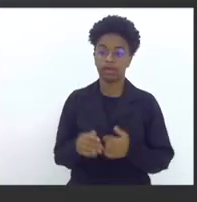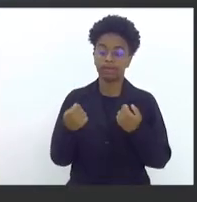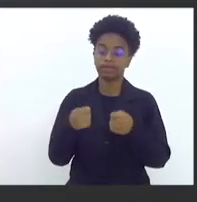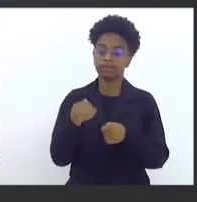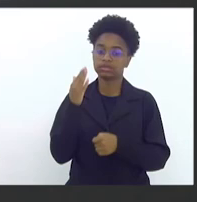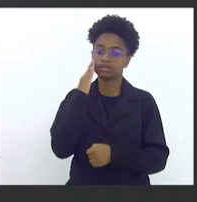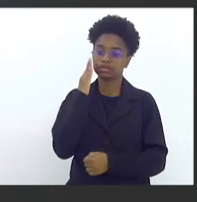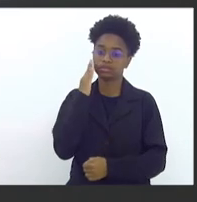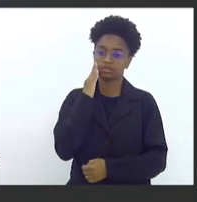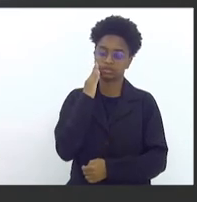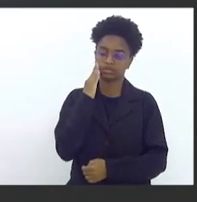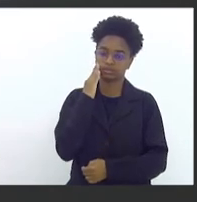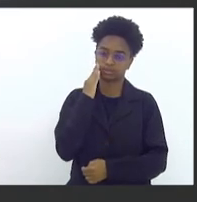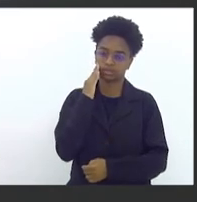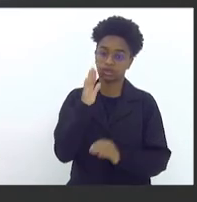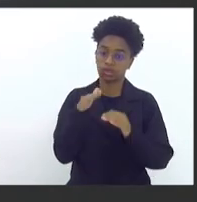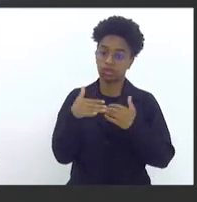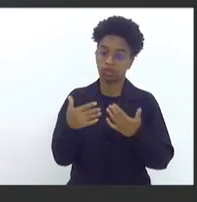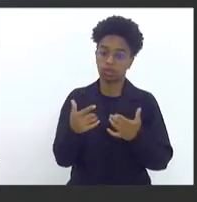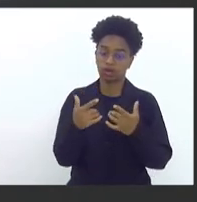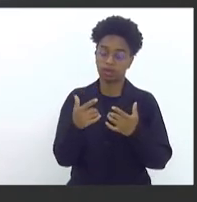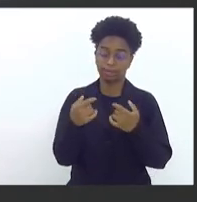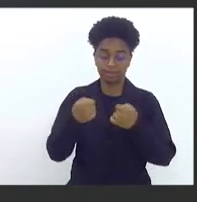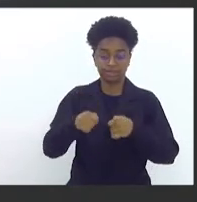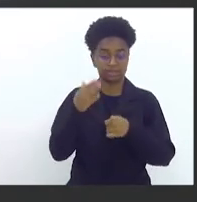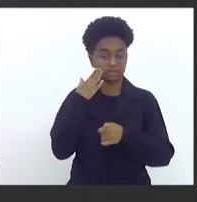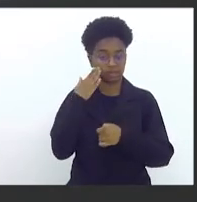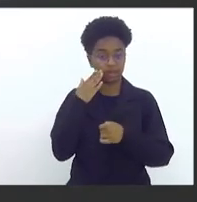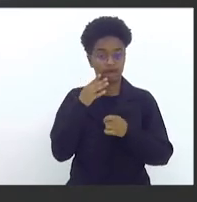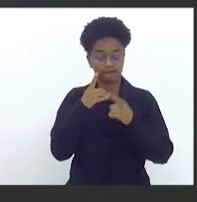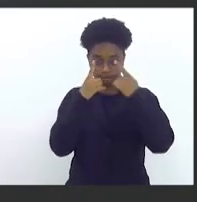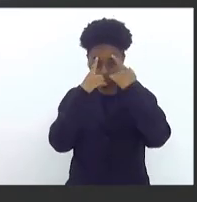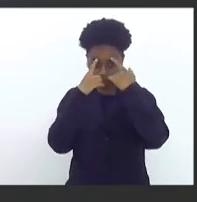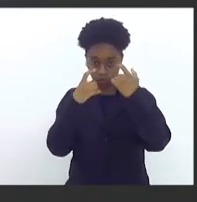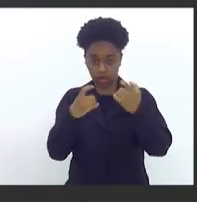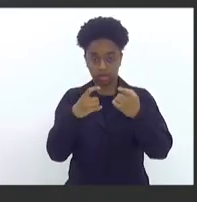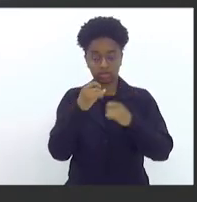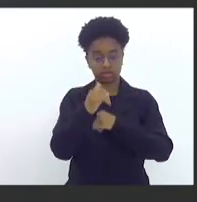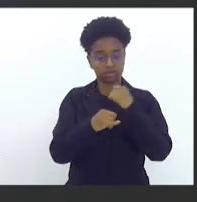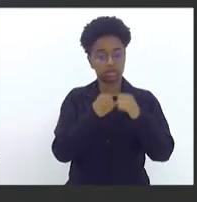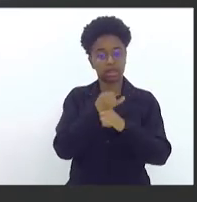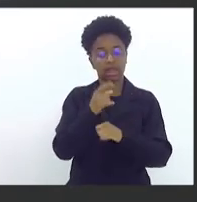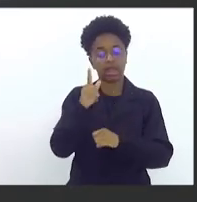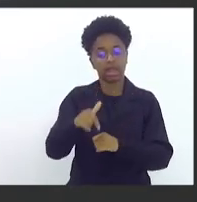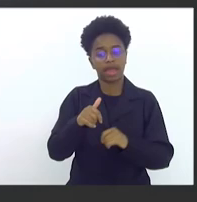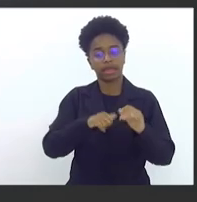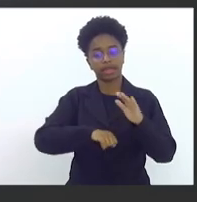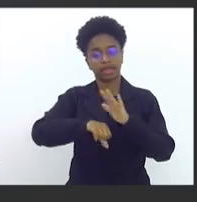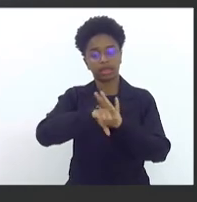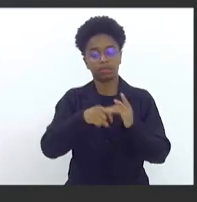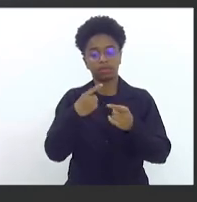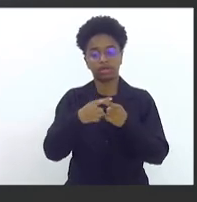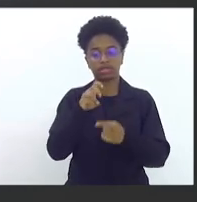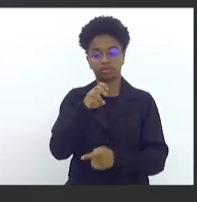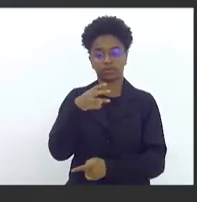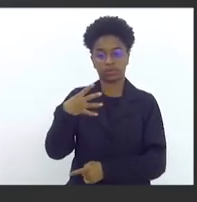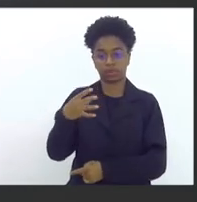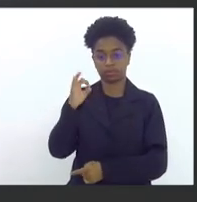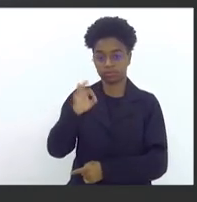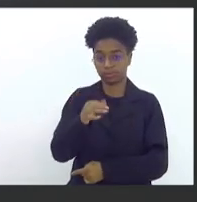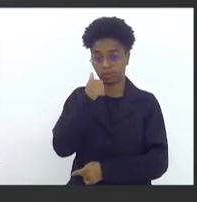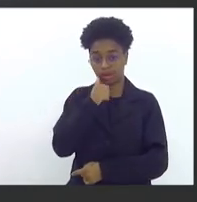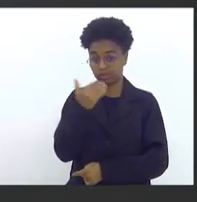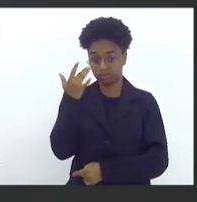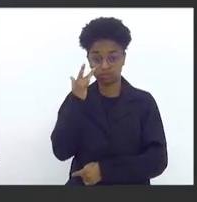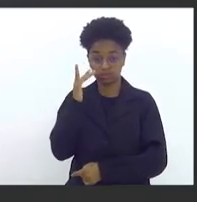que violência e benéfica é crime muita gente não sabe até trouxe aquelas estatísticas 54% das mulheres não se enxergam como vítima